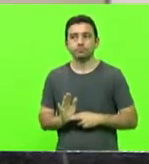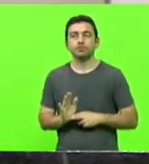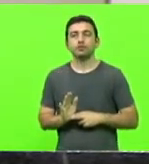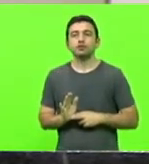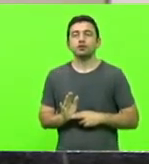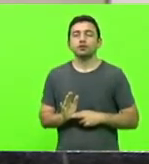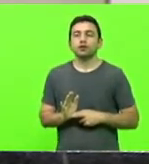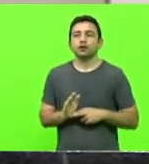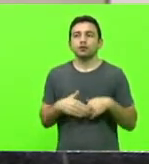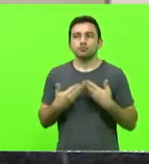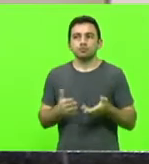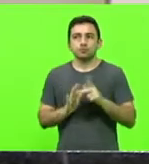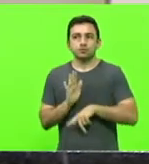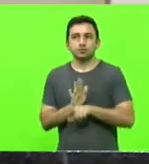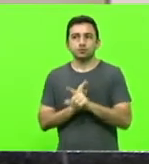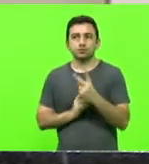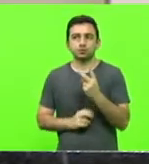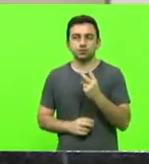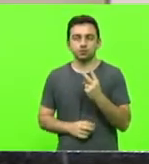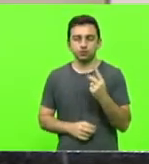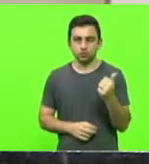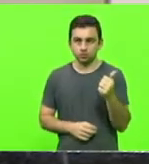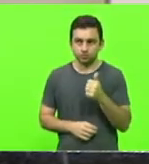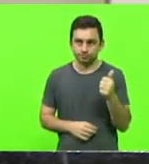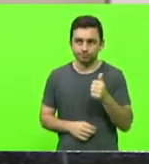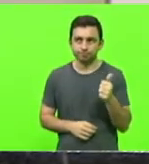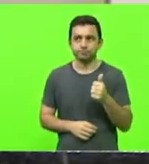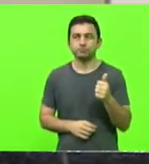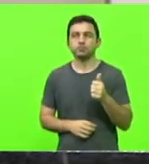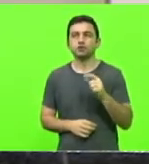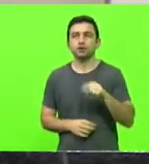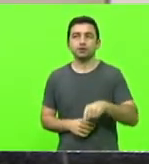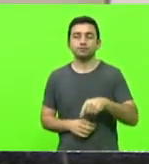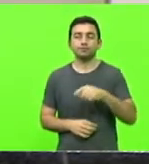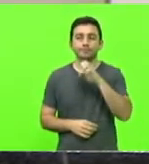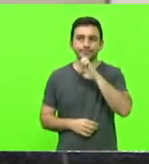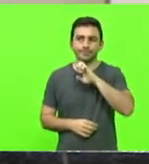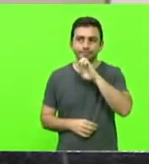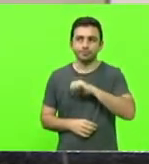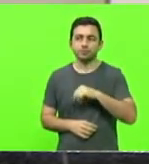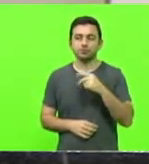Lei 211.0/2021, autor deputado Felipe Estevão. Projeto de Lei